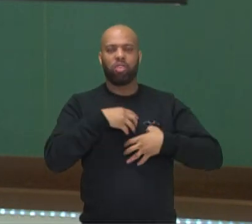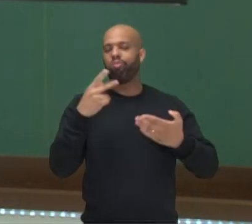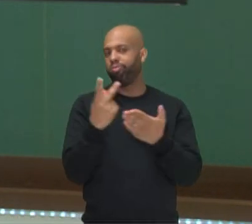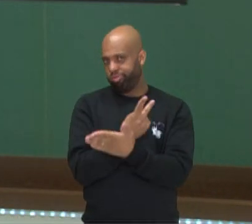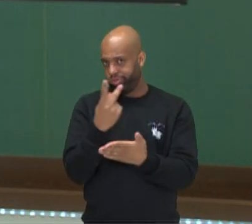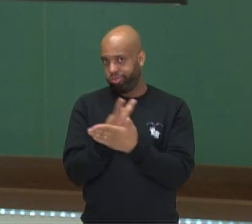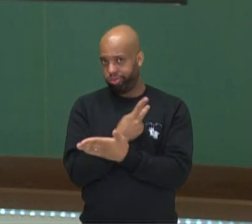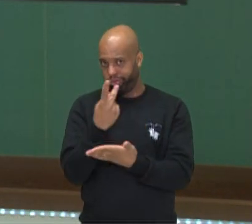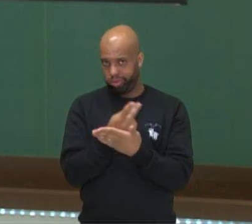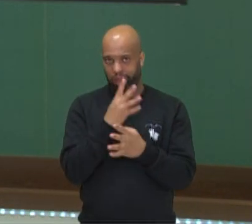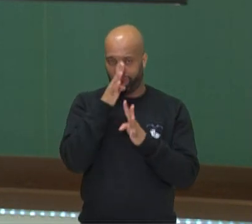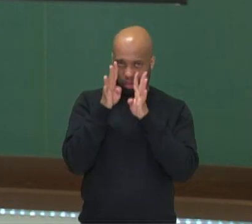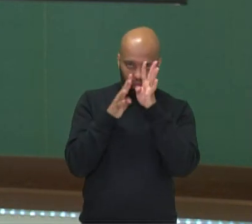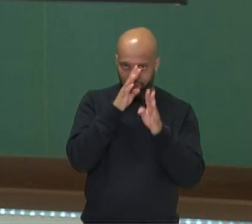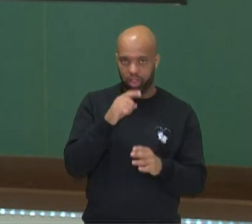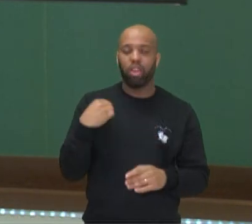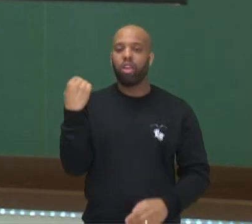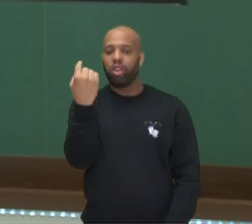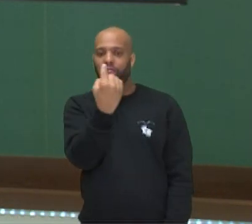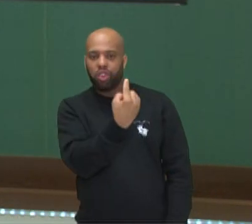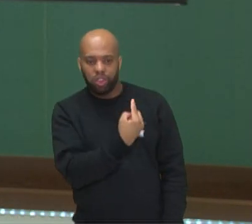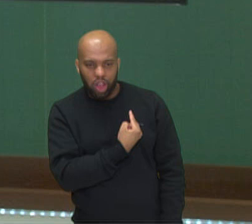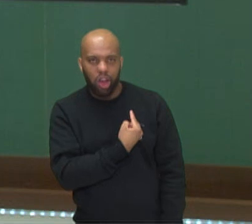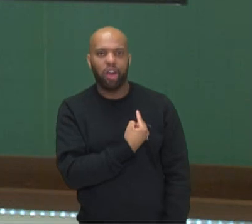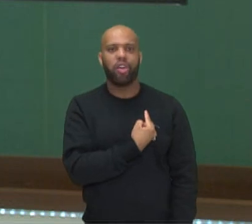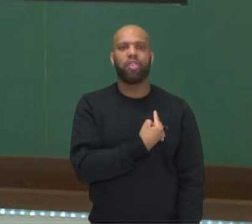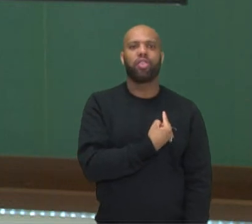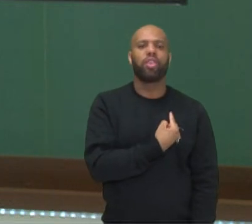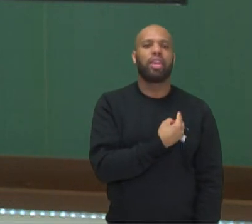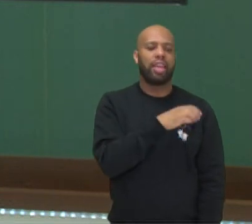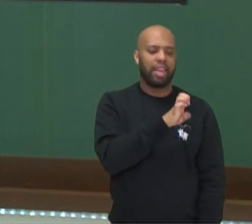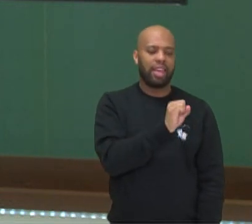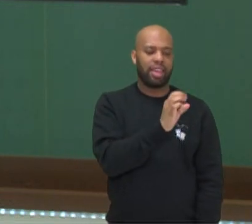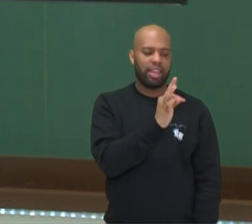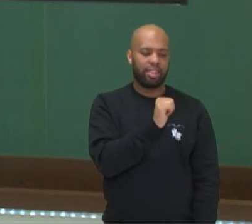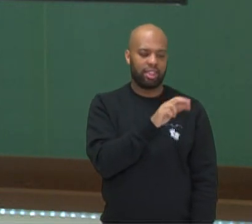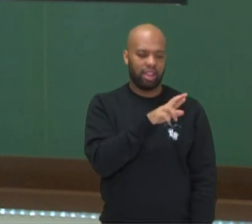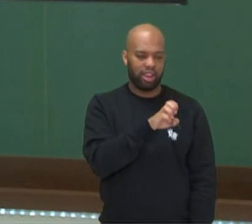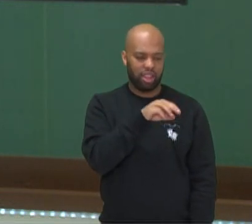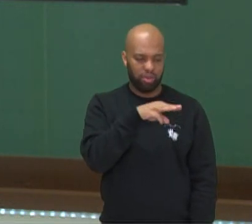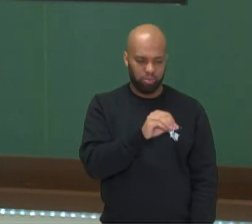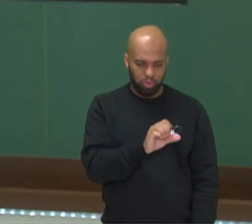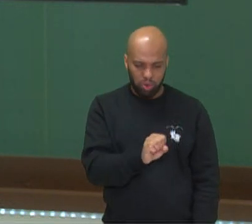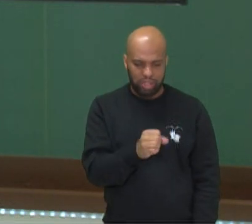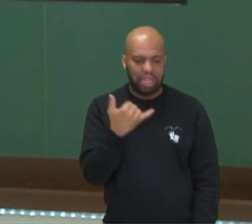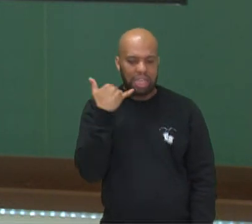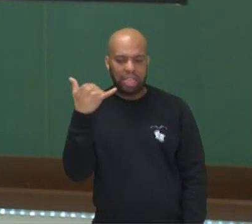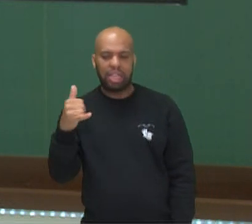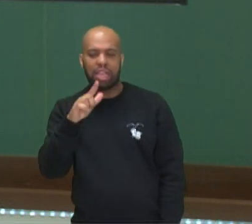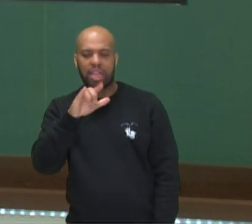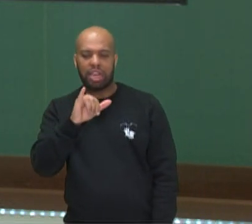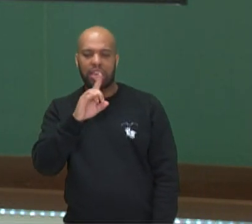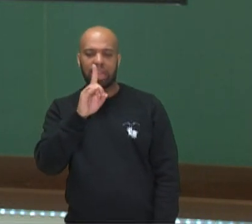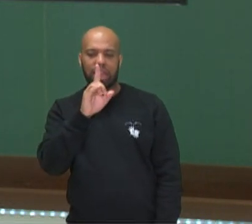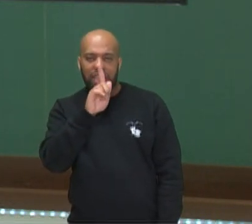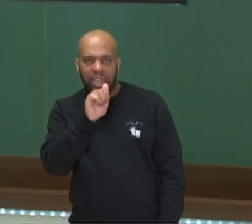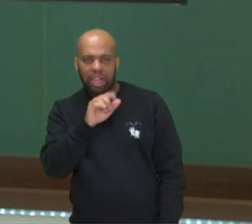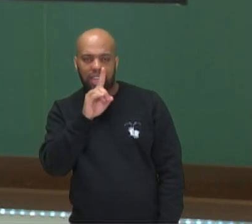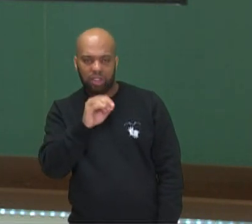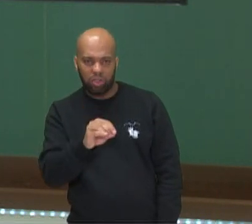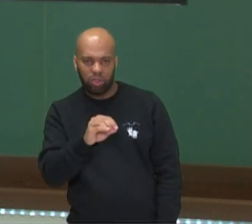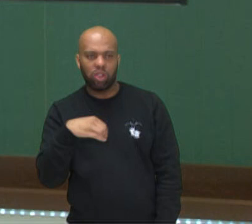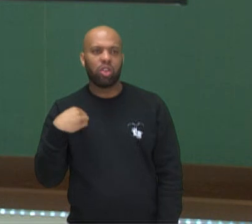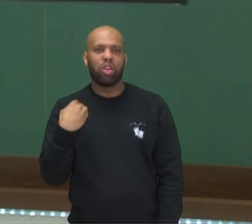inadequada, né? Então, nós estaremos ligando para você, nós estaremos fazendo essa atividade. Então,